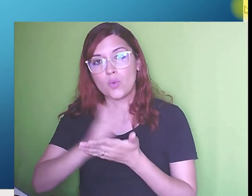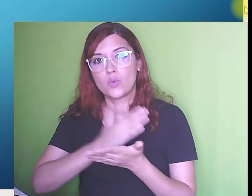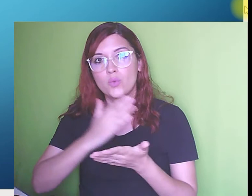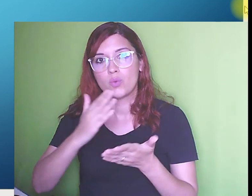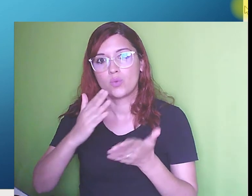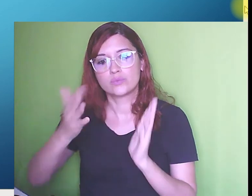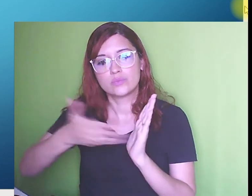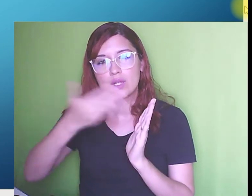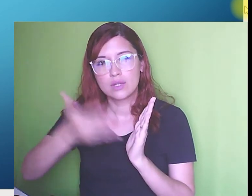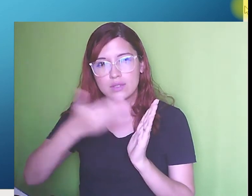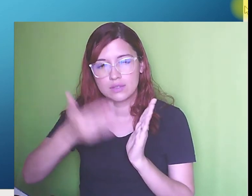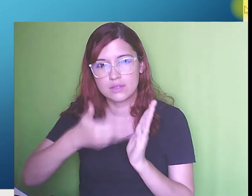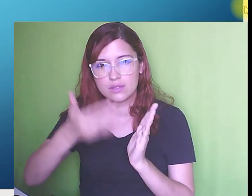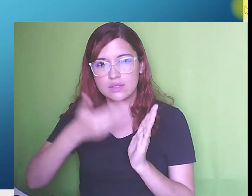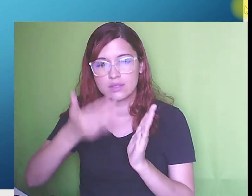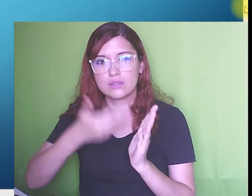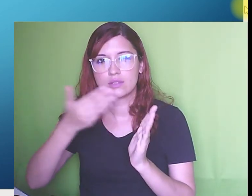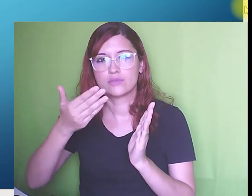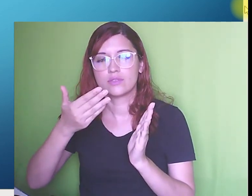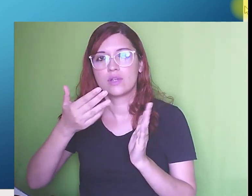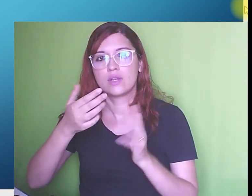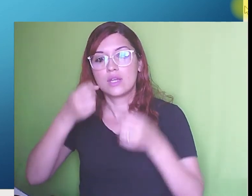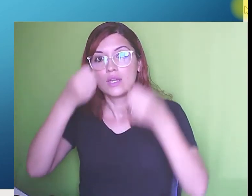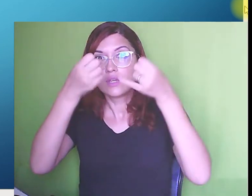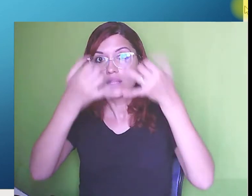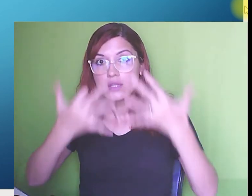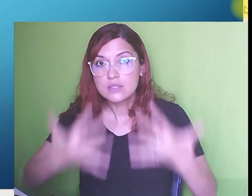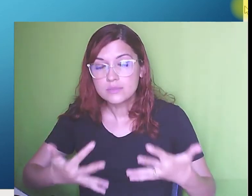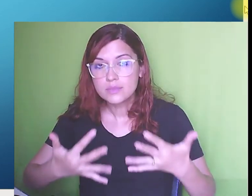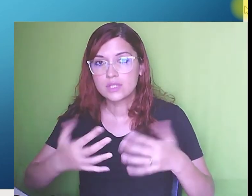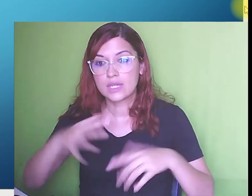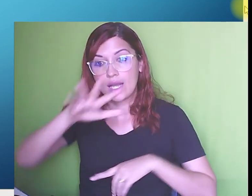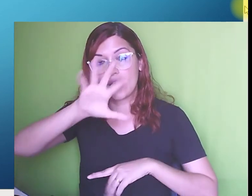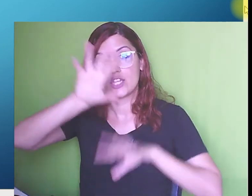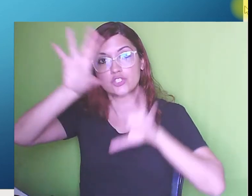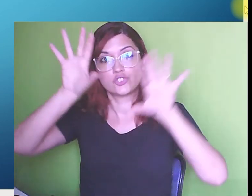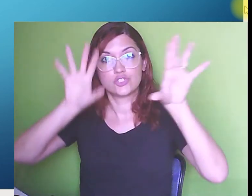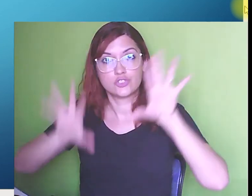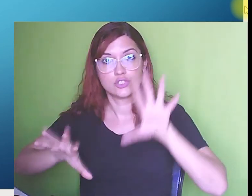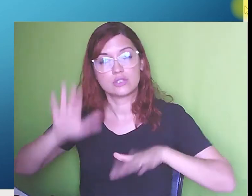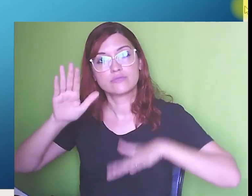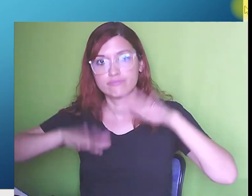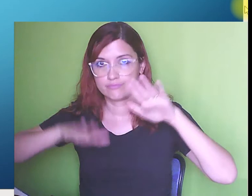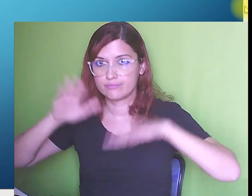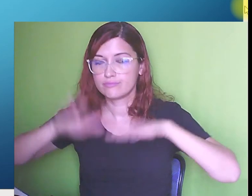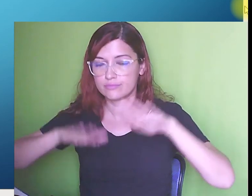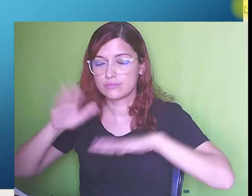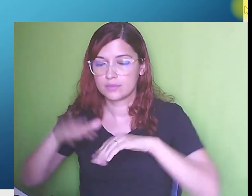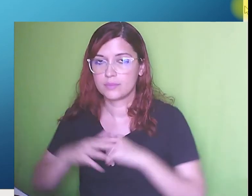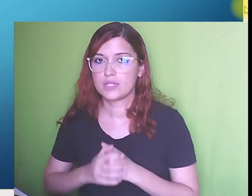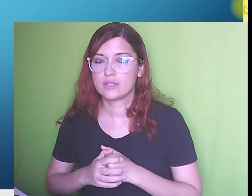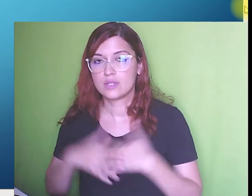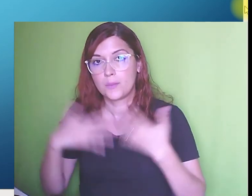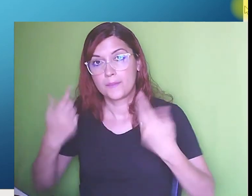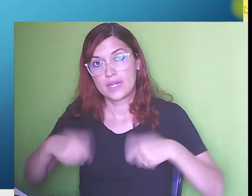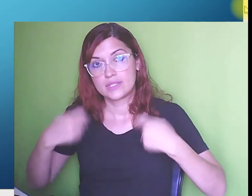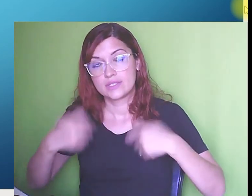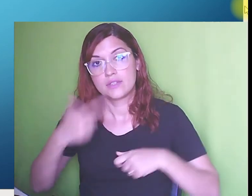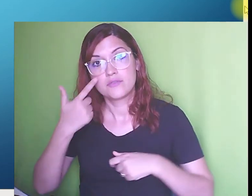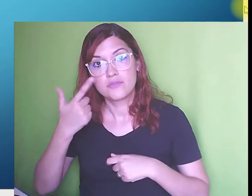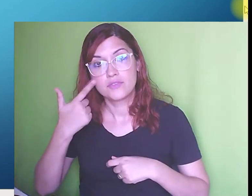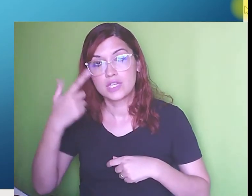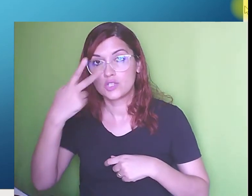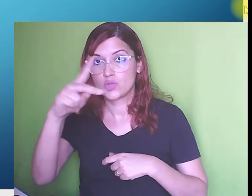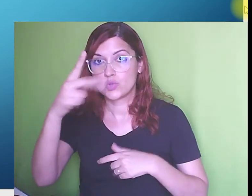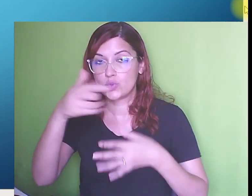eu vou usar o fator Tem as normas, tem as normas em que ela indica